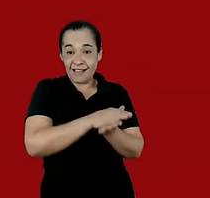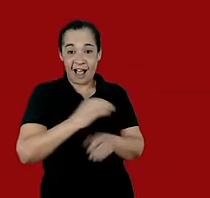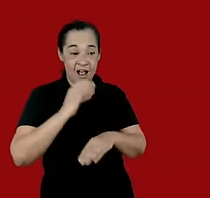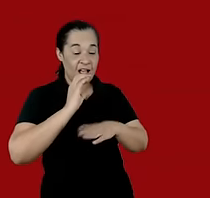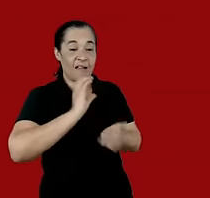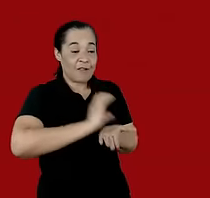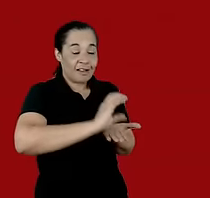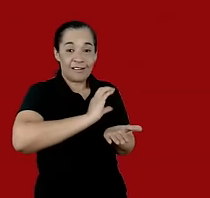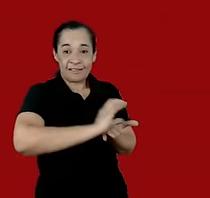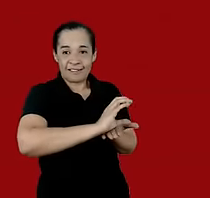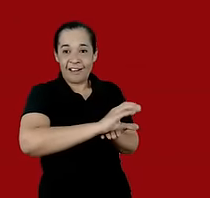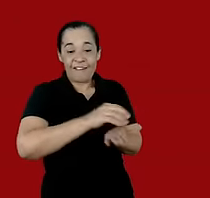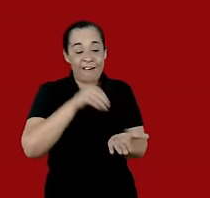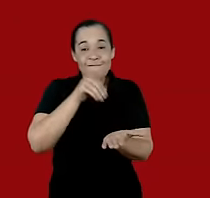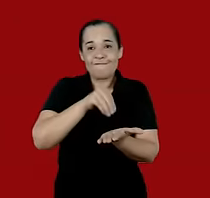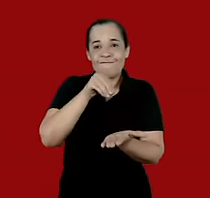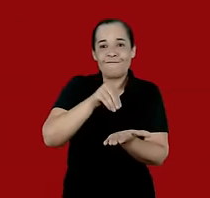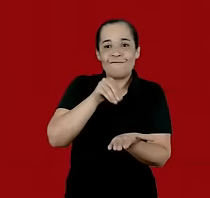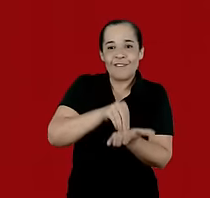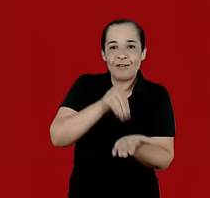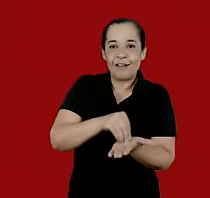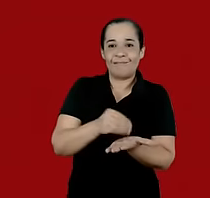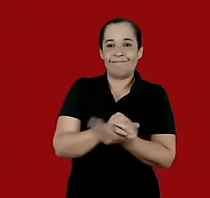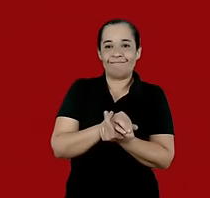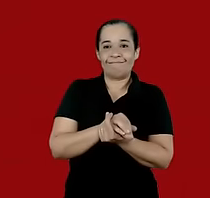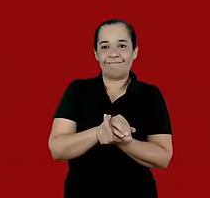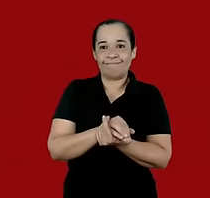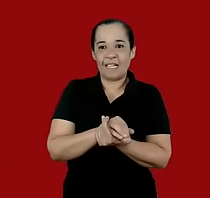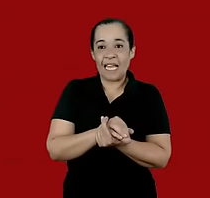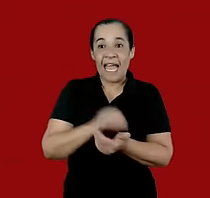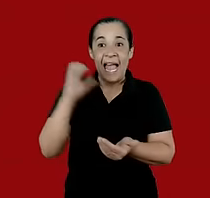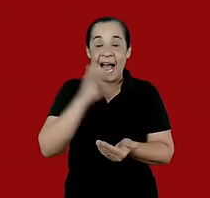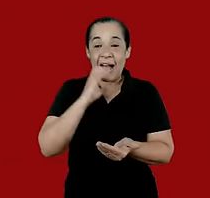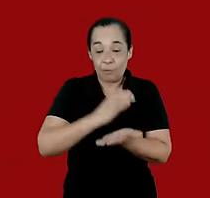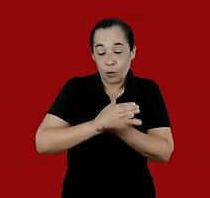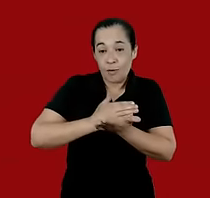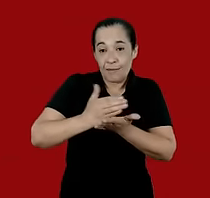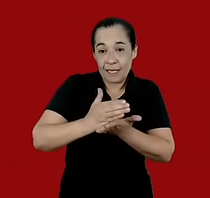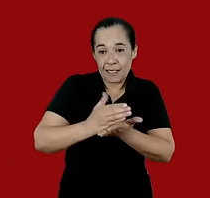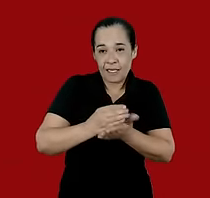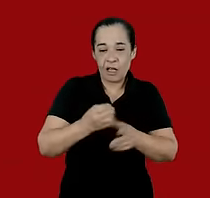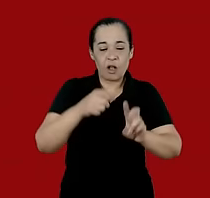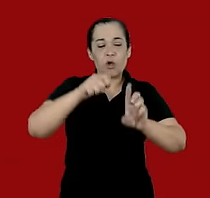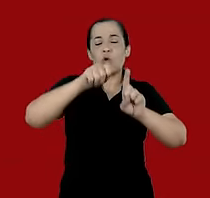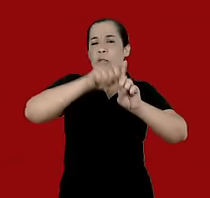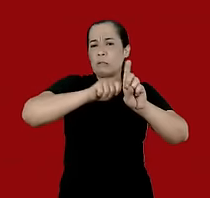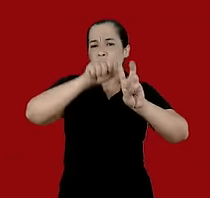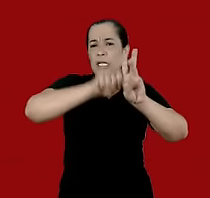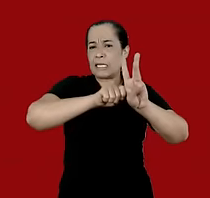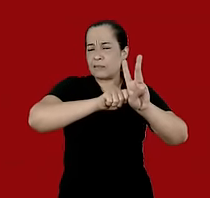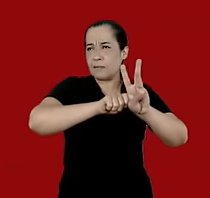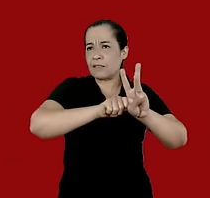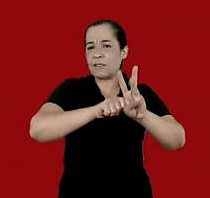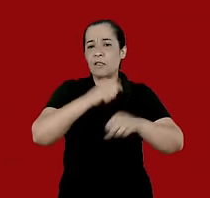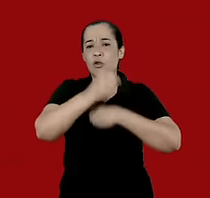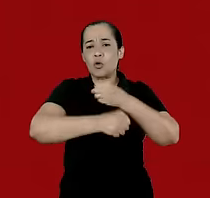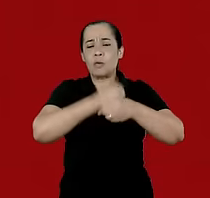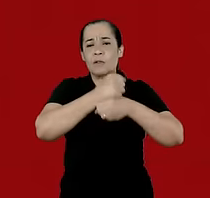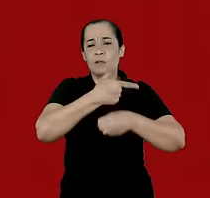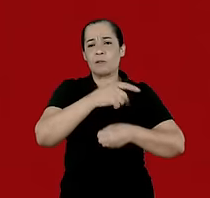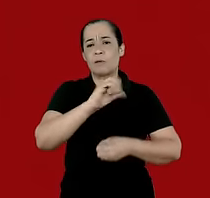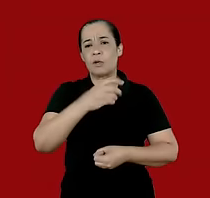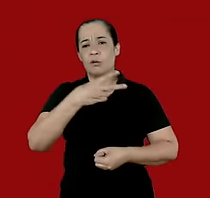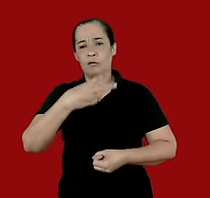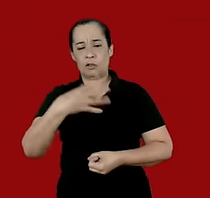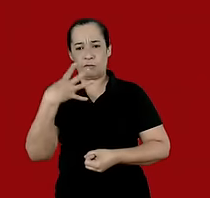isso acelera muito a partir do primeiro trimestre de 2024 eh bom aqui um pouco só um